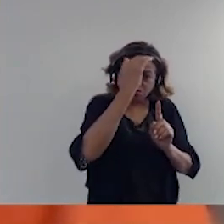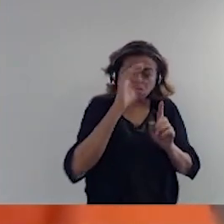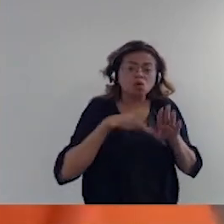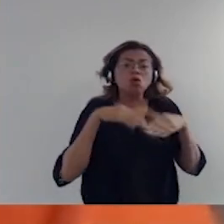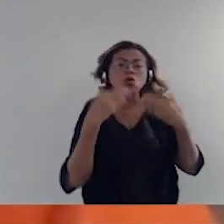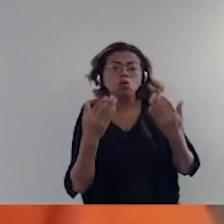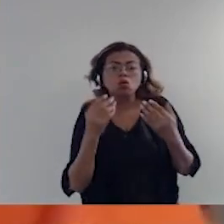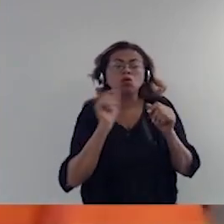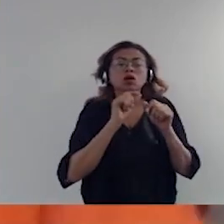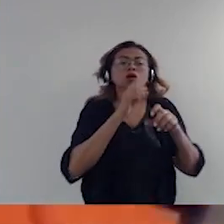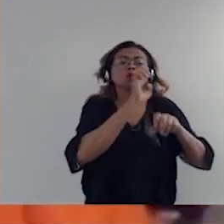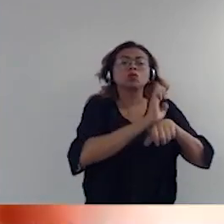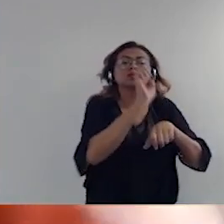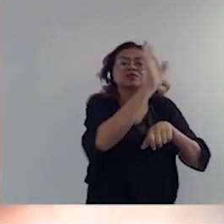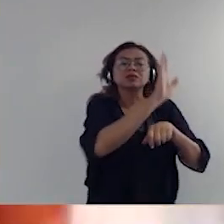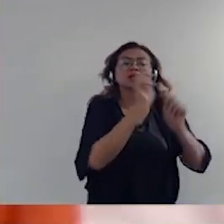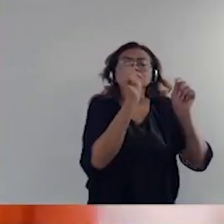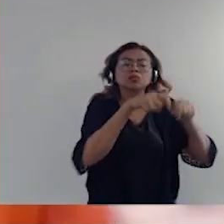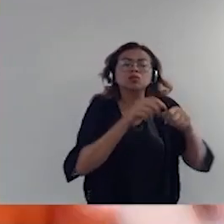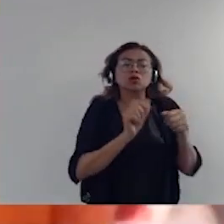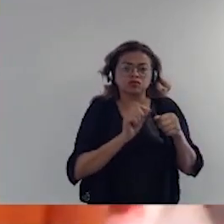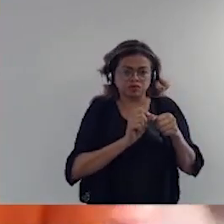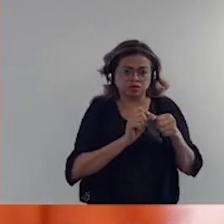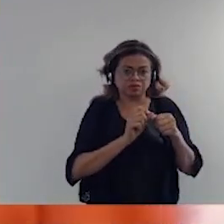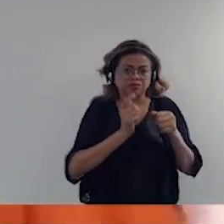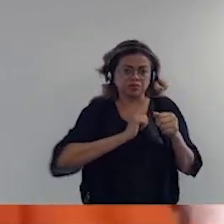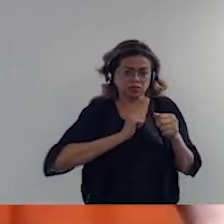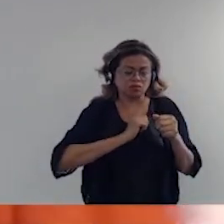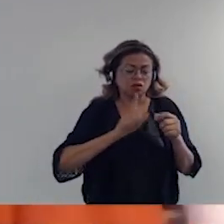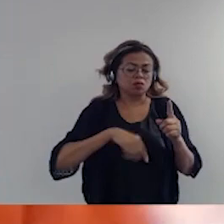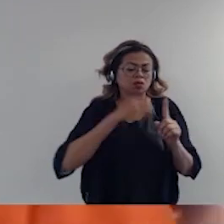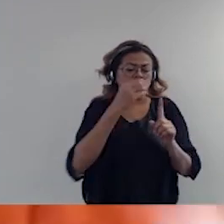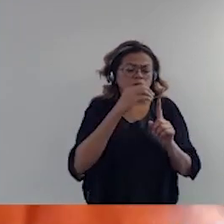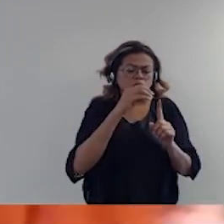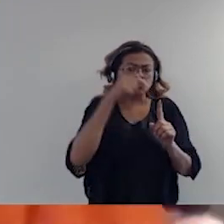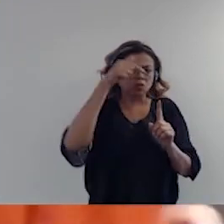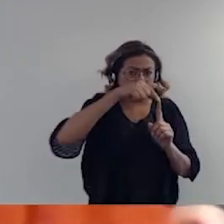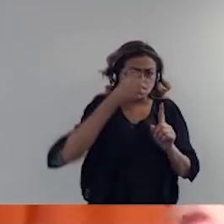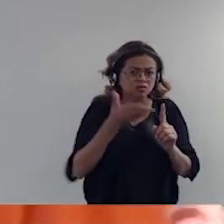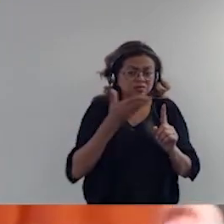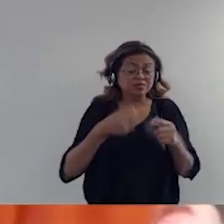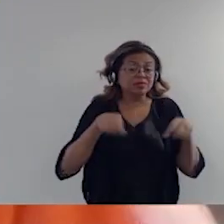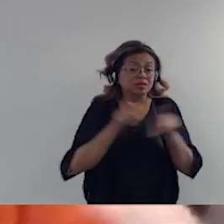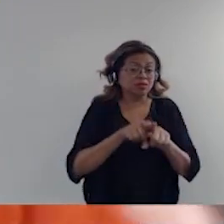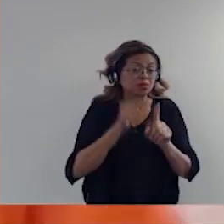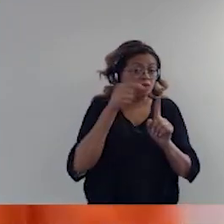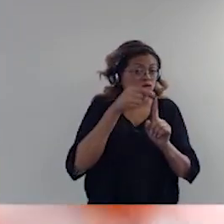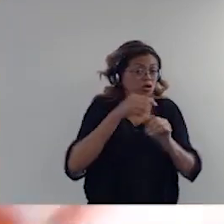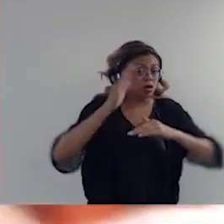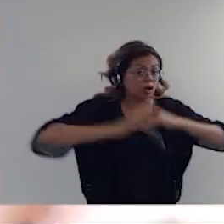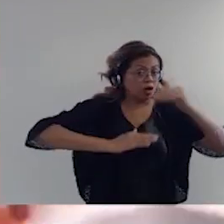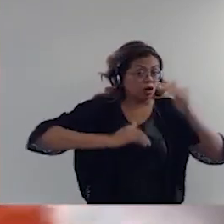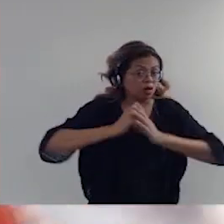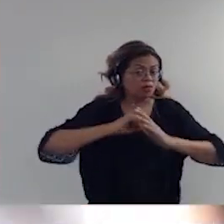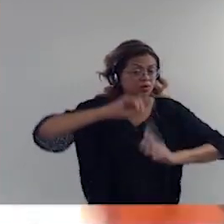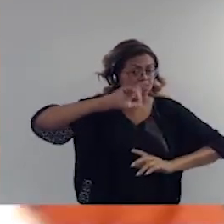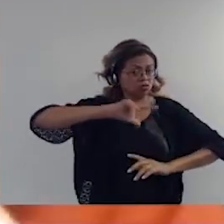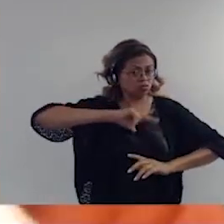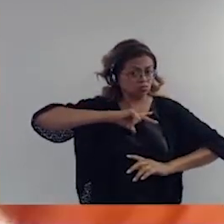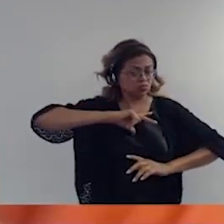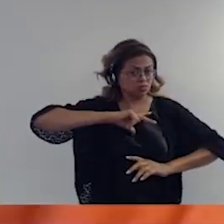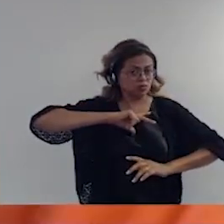ações do Estado. Eu tenho a vulnerabilidade e eu tenho a capacidade individual.